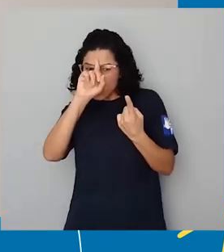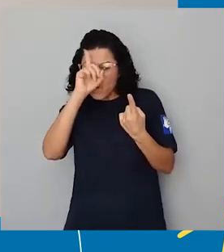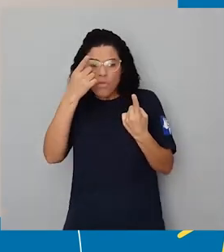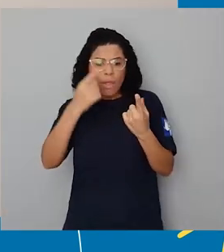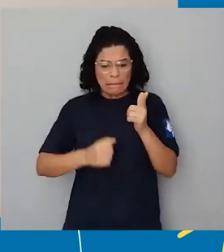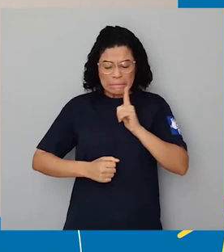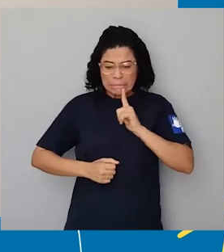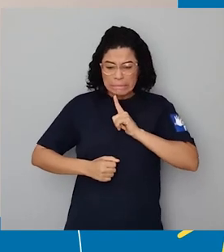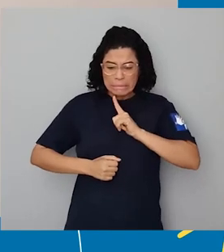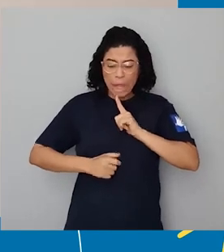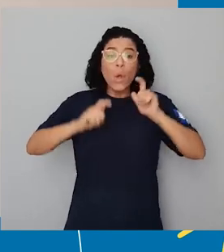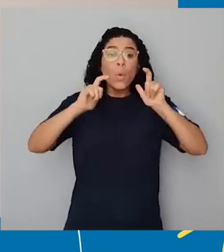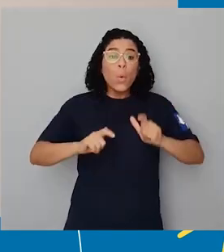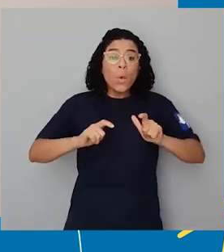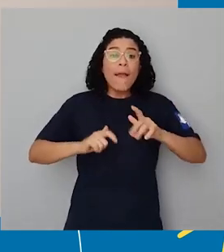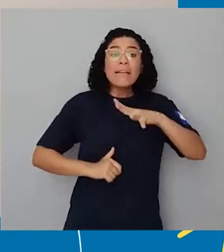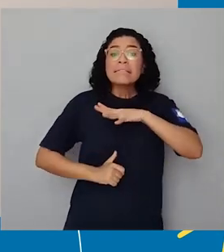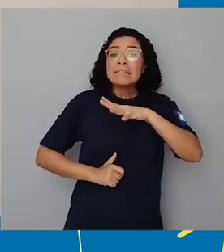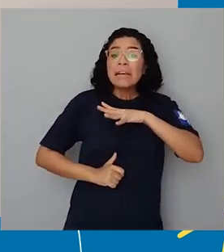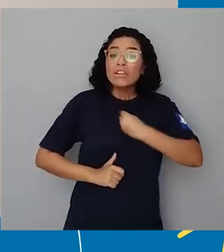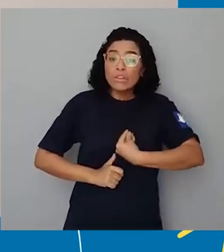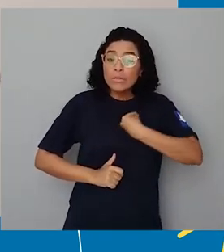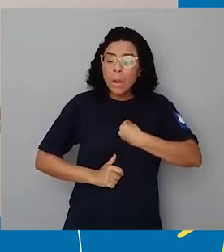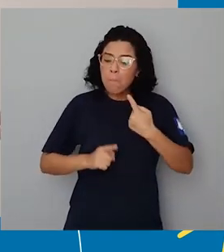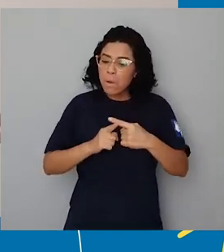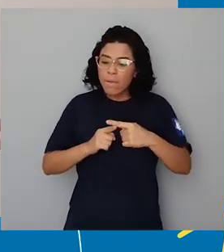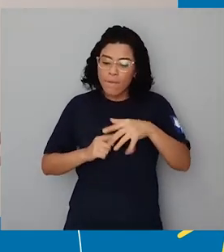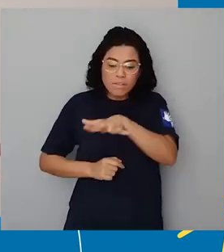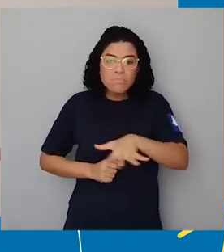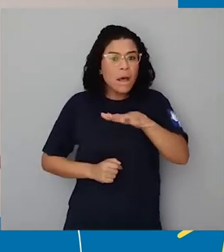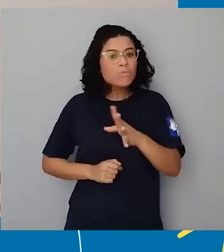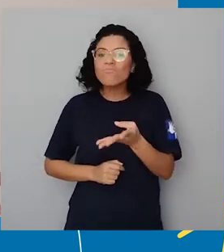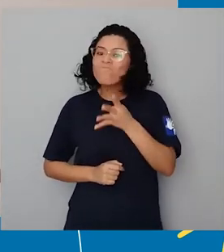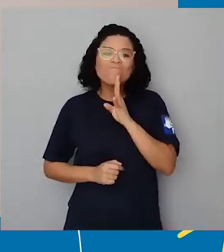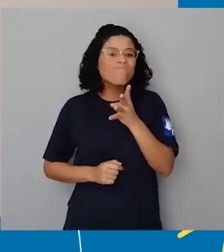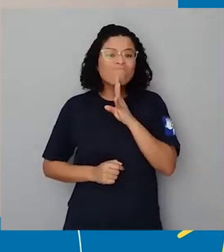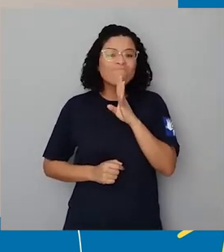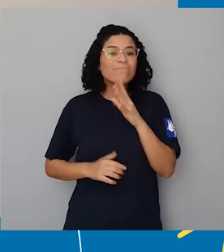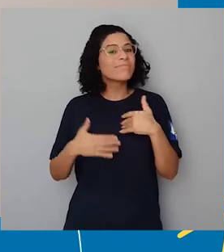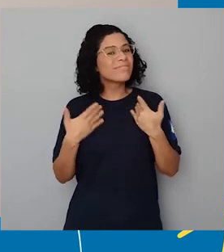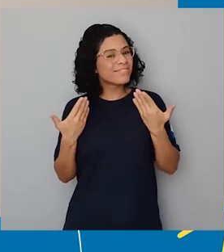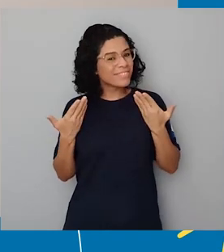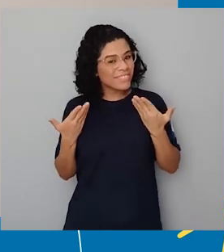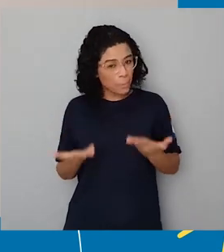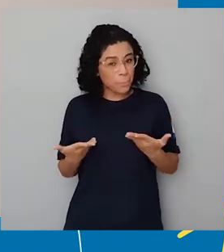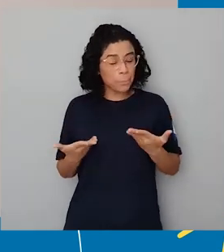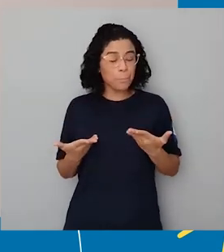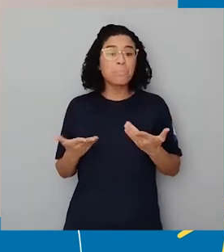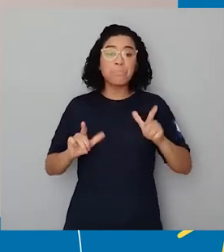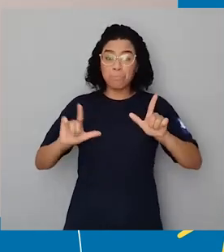dúvidas sobre a cidade que ele morava, porque tinha alguns espaços que ele não conhecia. Bom,